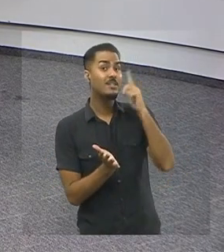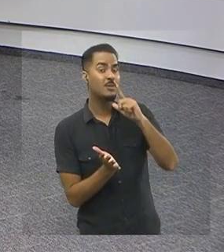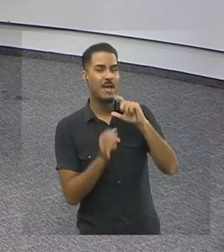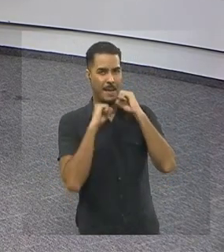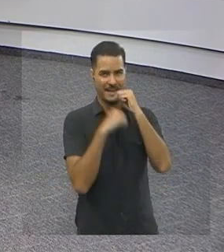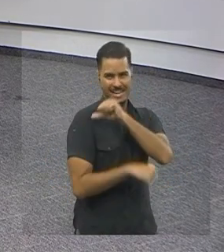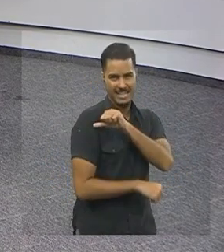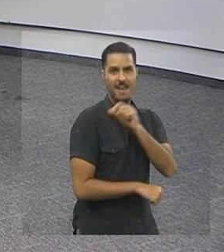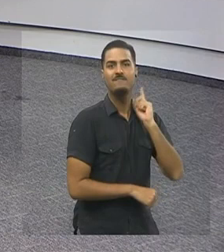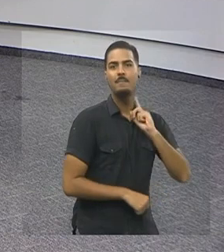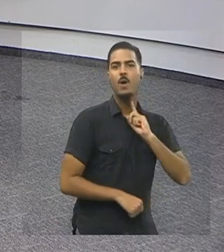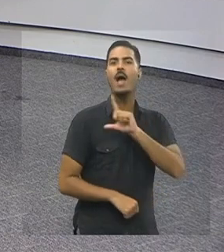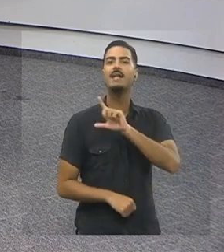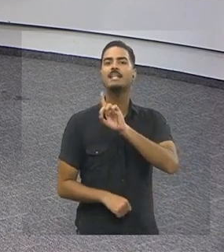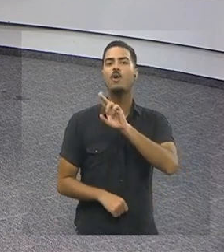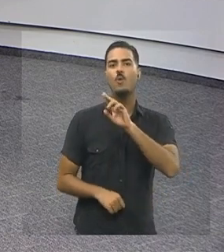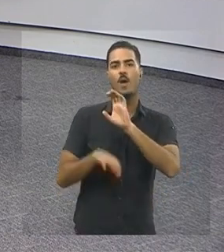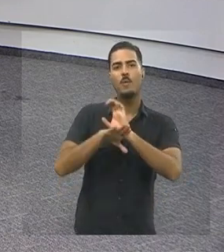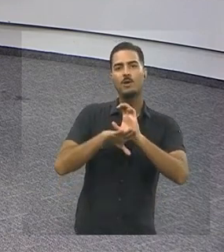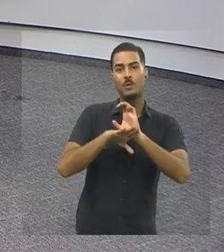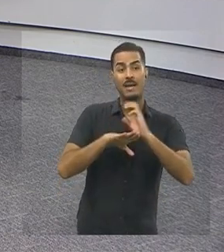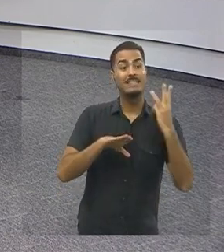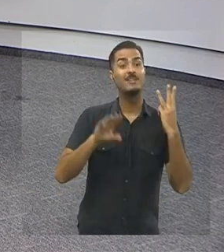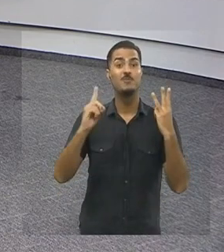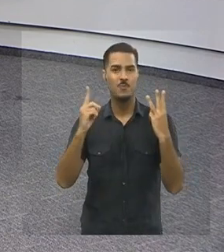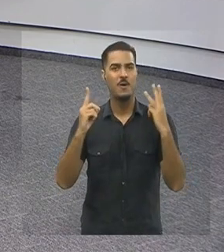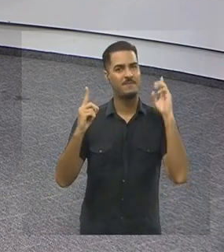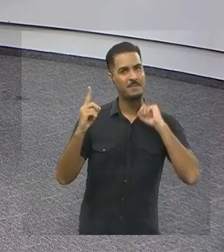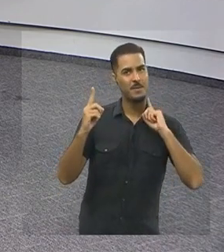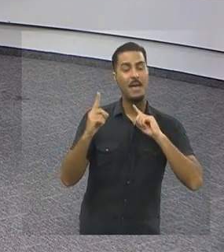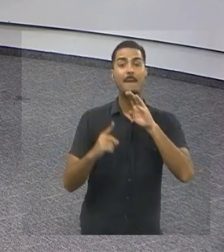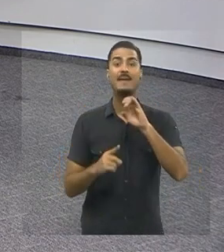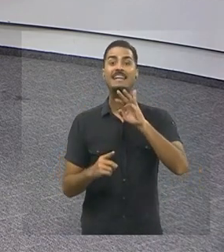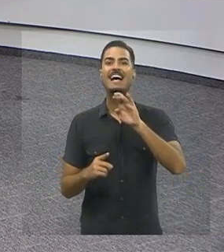o Flamengo recebeu a LDU do Equador e fez 3-1. E no